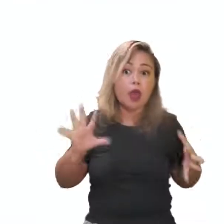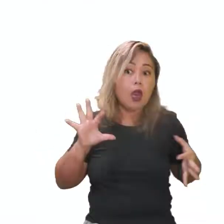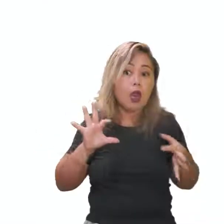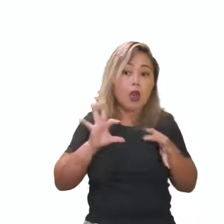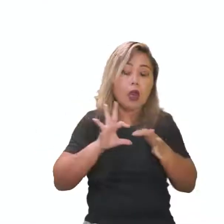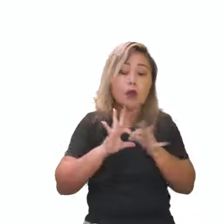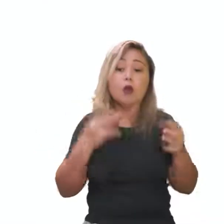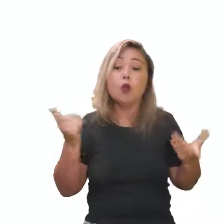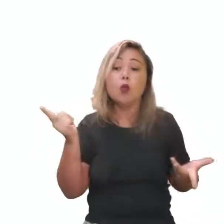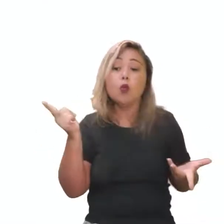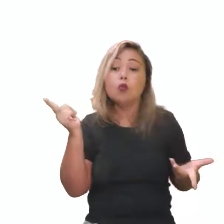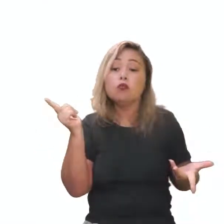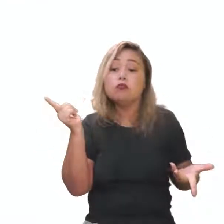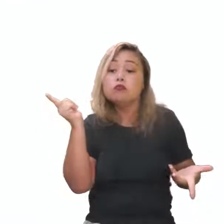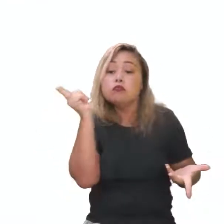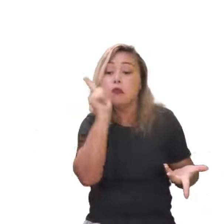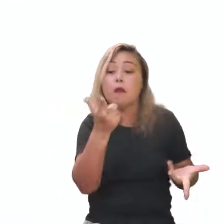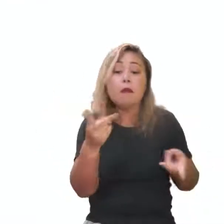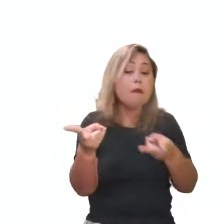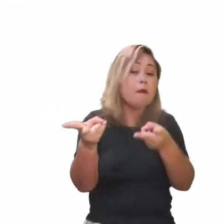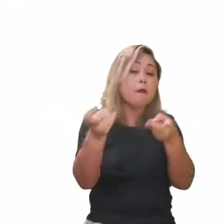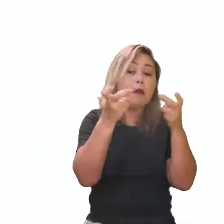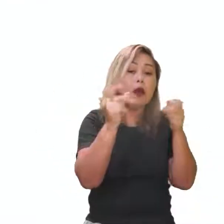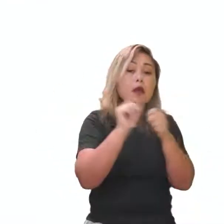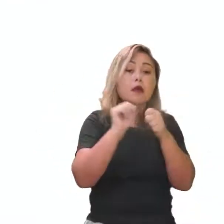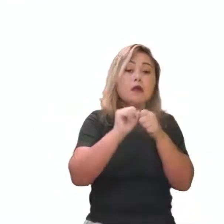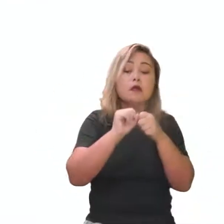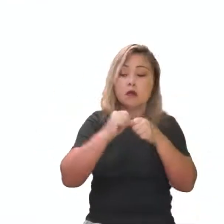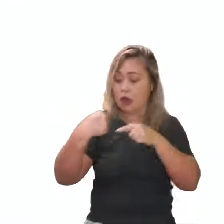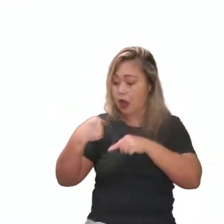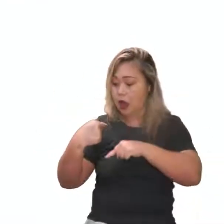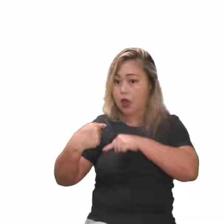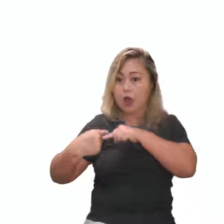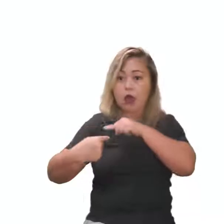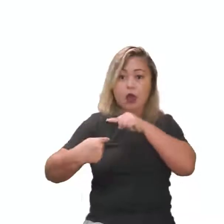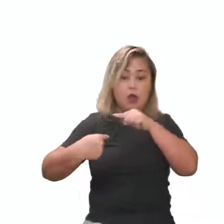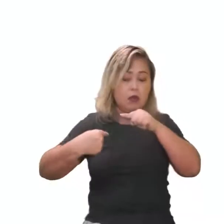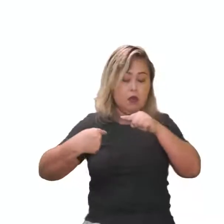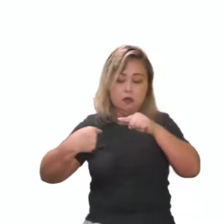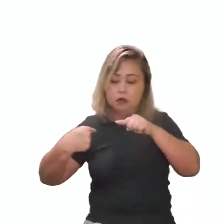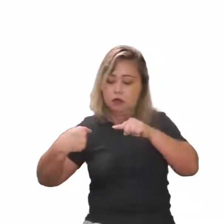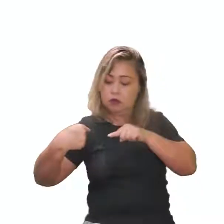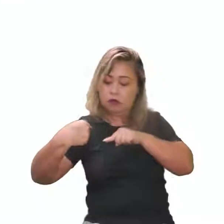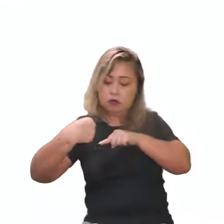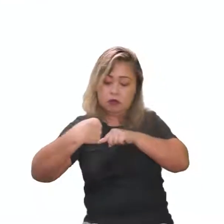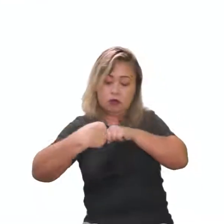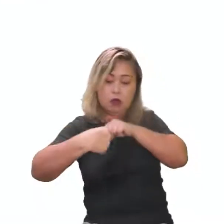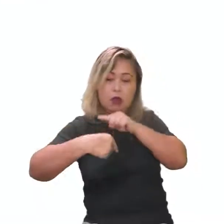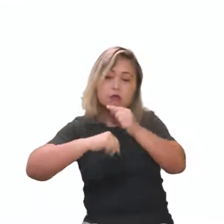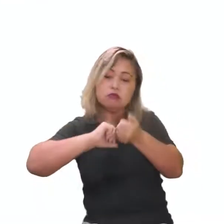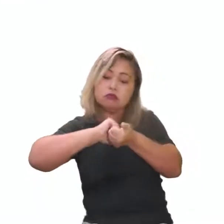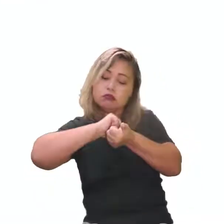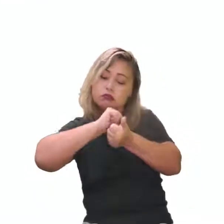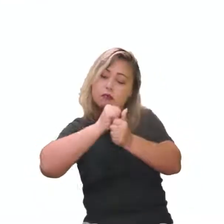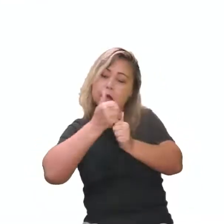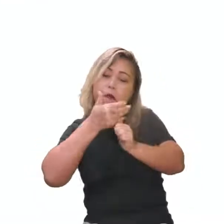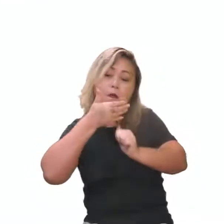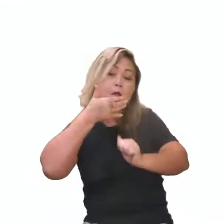gente consegue fazer isso, perceber isso? A evolução é um processo que vai aperfeiçoar,